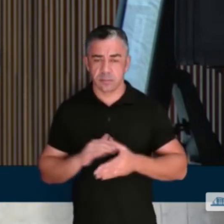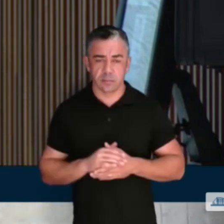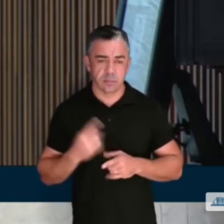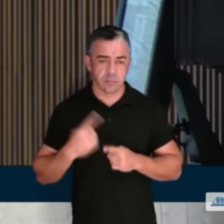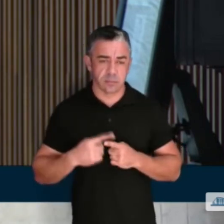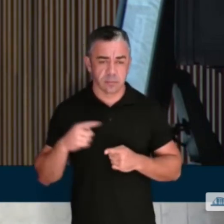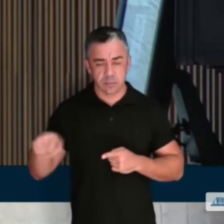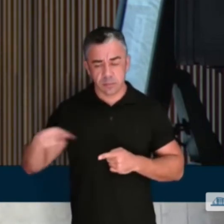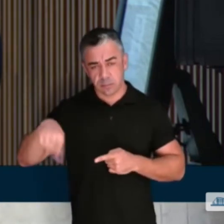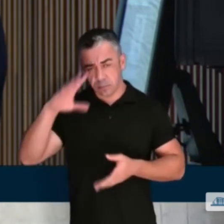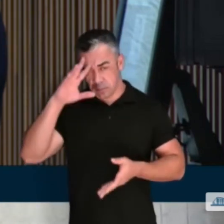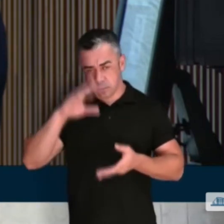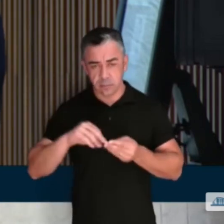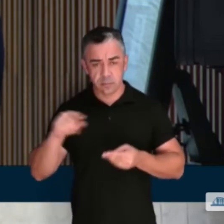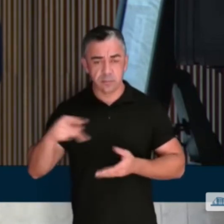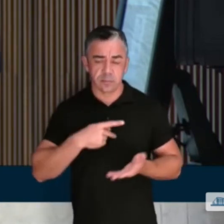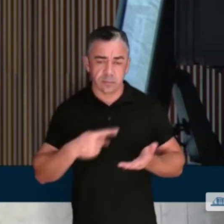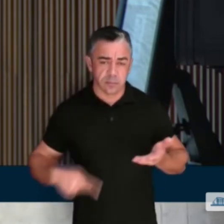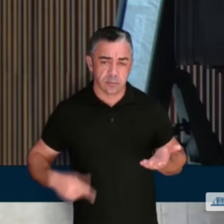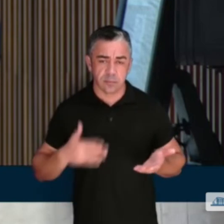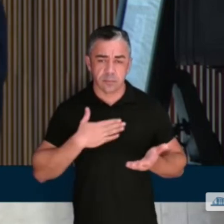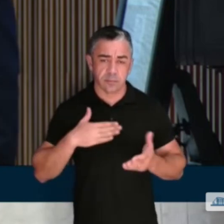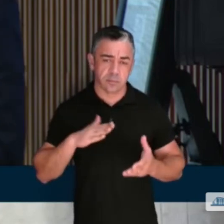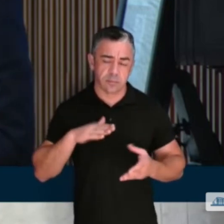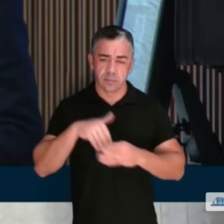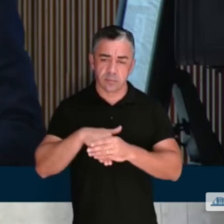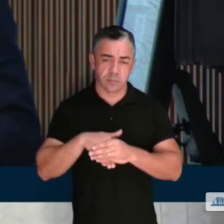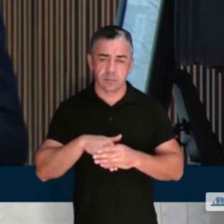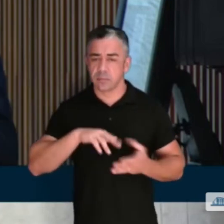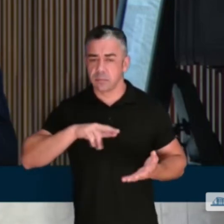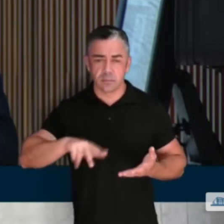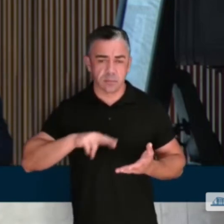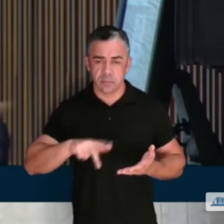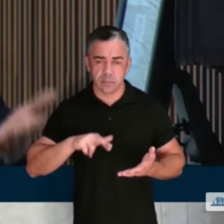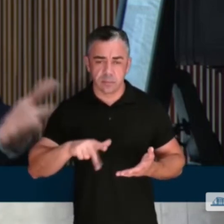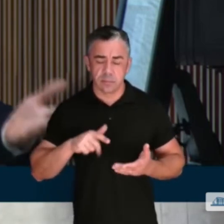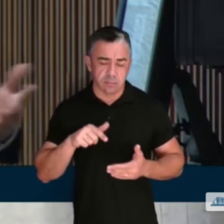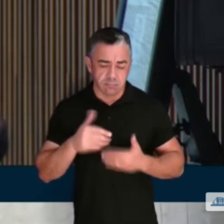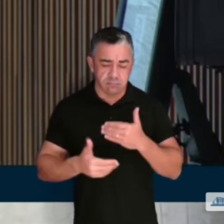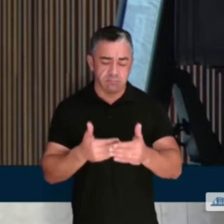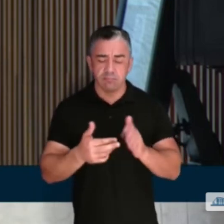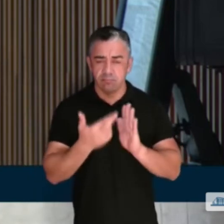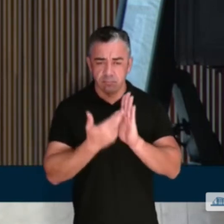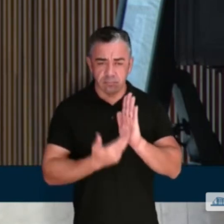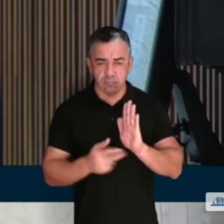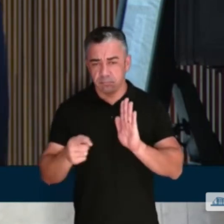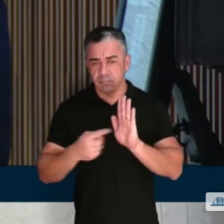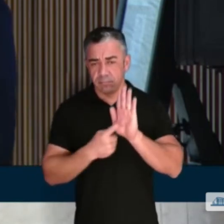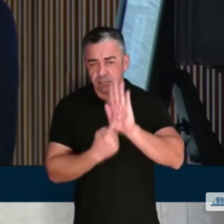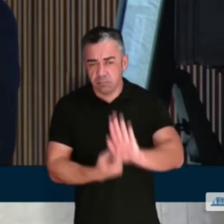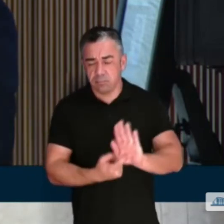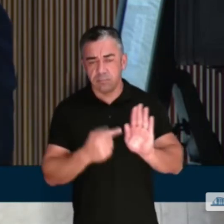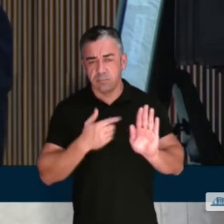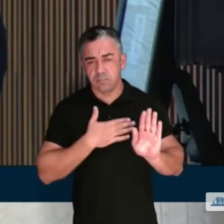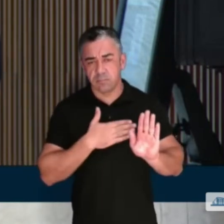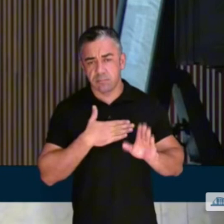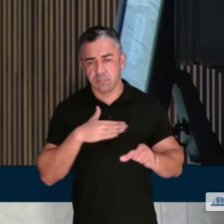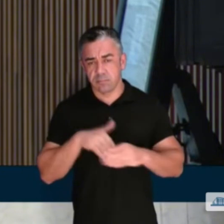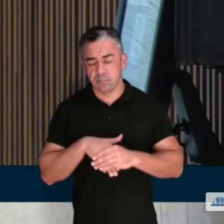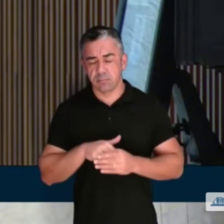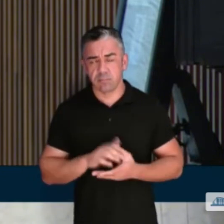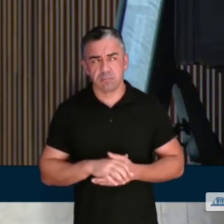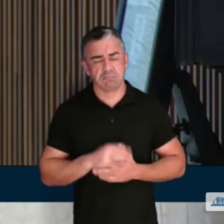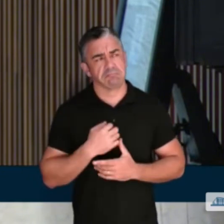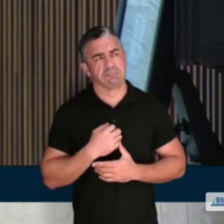segundo o entendimento do presidente, o meu voto não cabia regimentalmente da forma que eu estava expondo ele. Eu